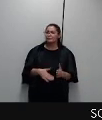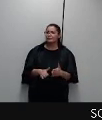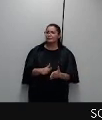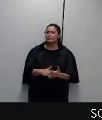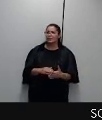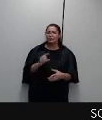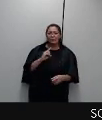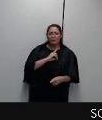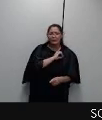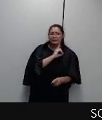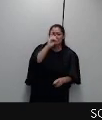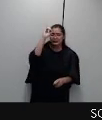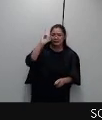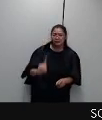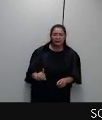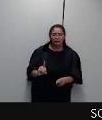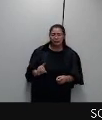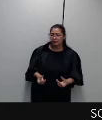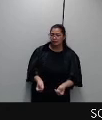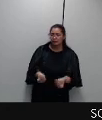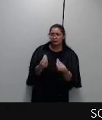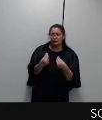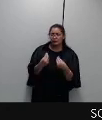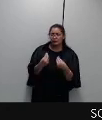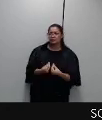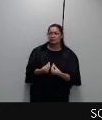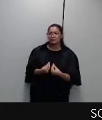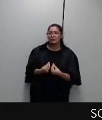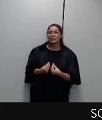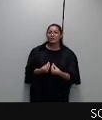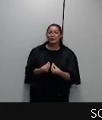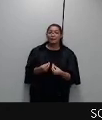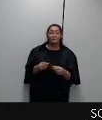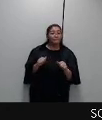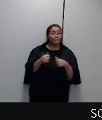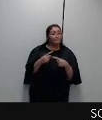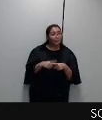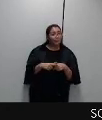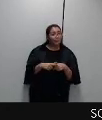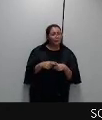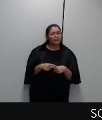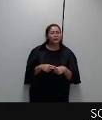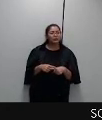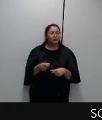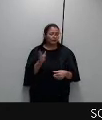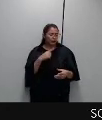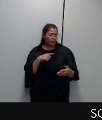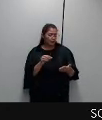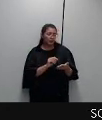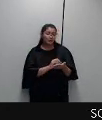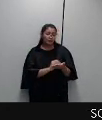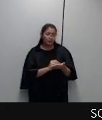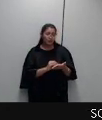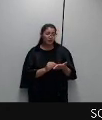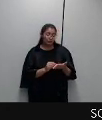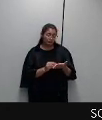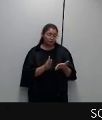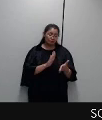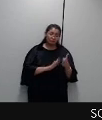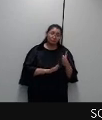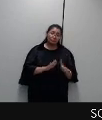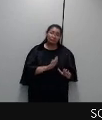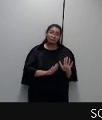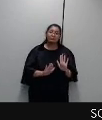a manter a situação que ela é uma situação provisória precária sim e enquanto o interesse público